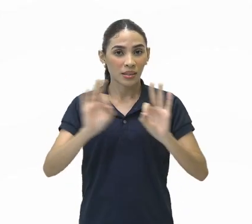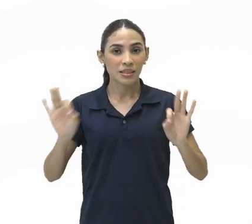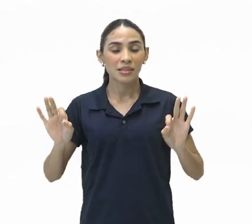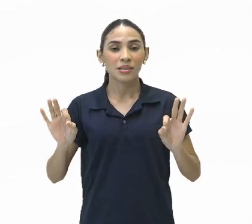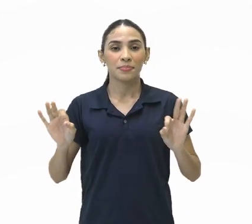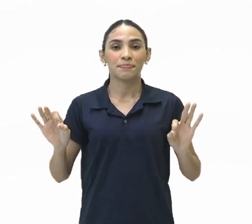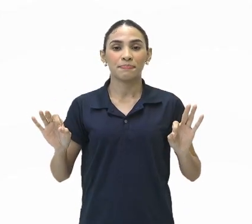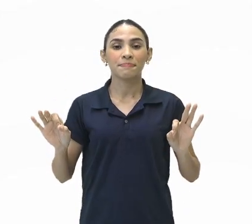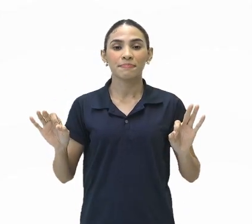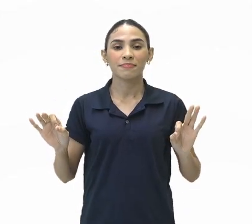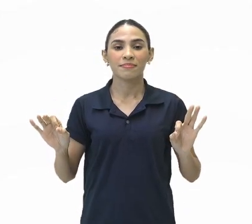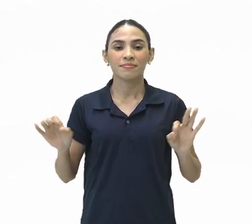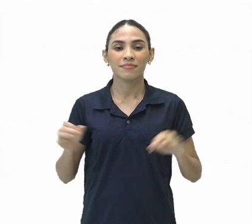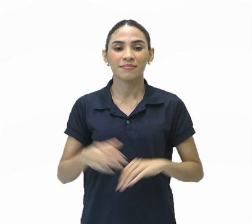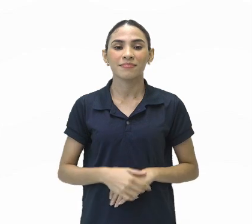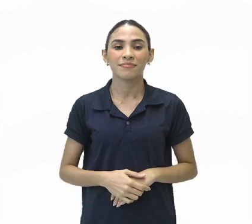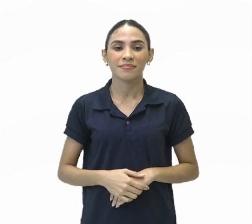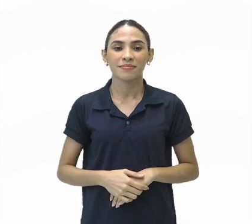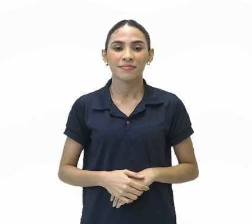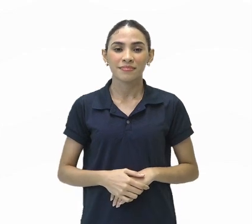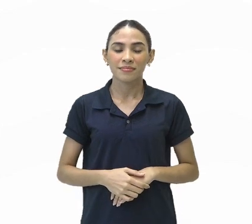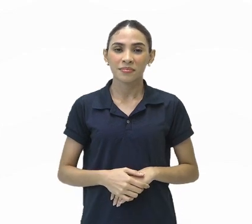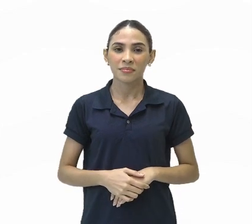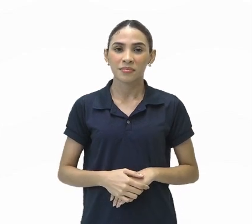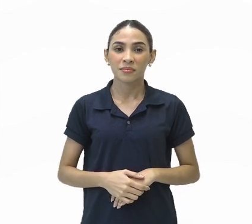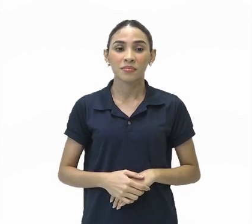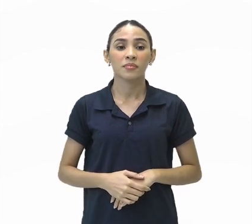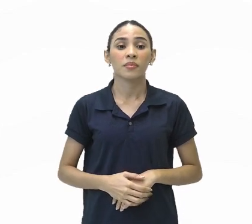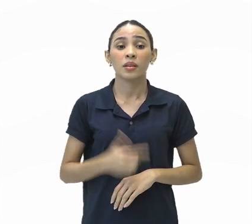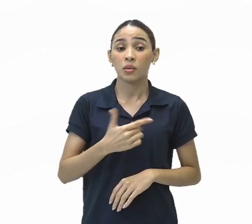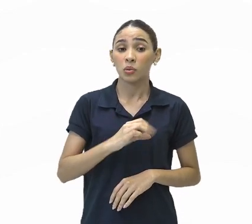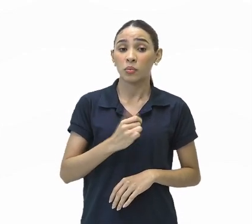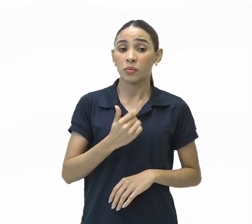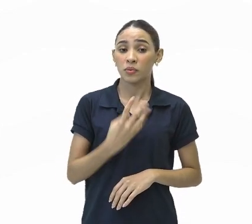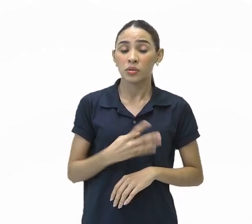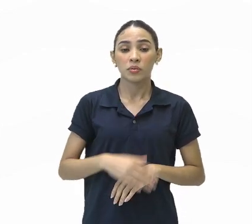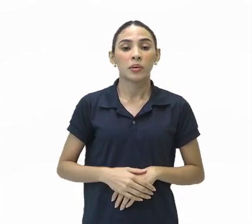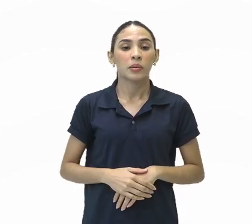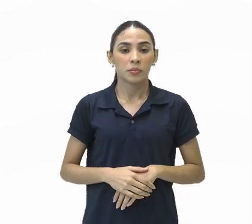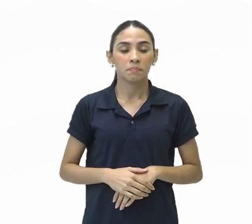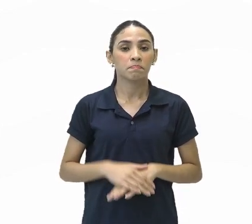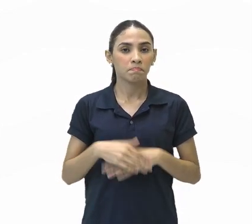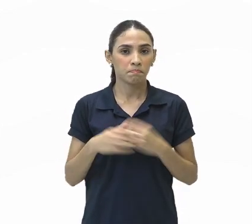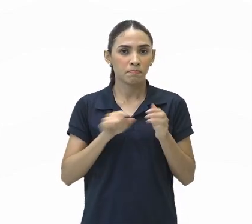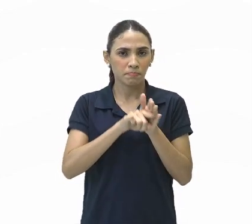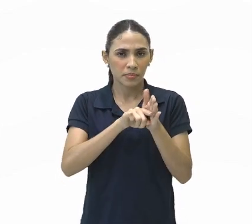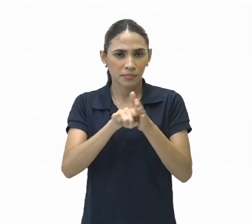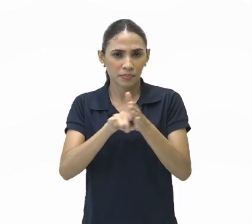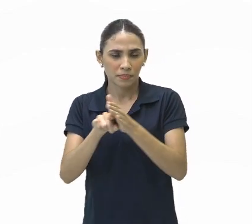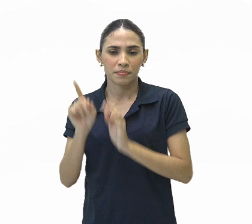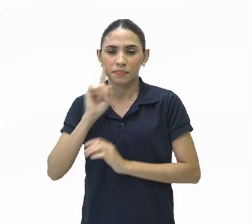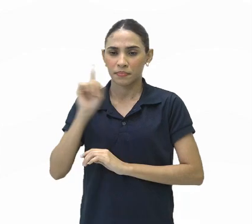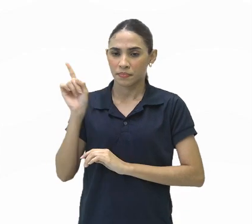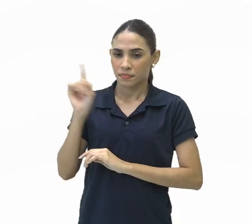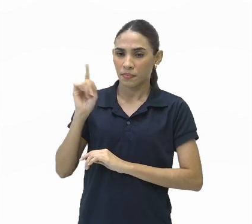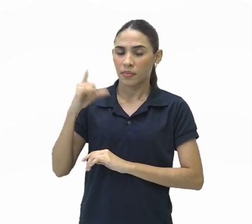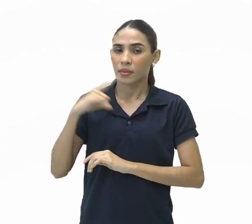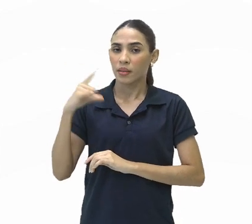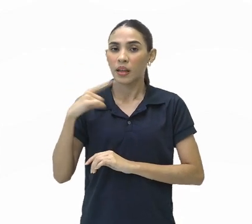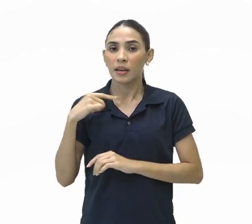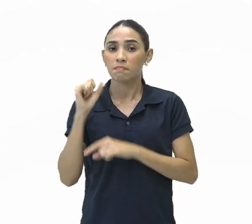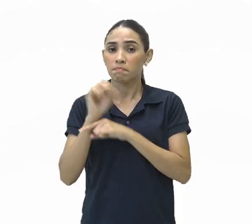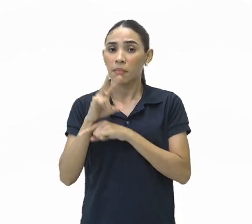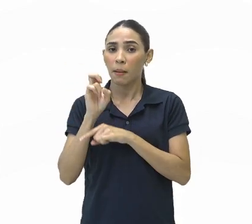aqui na minha empresa. Dados de 2024, dados mais recentes, pessoal, a gente tem ali a geração de